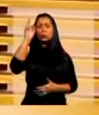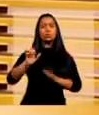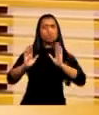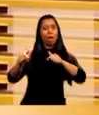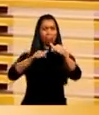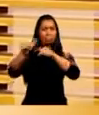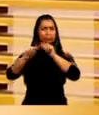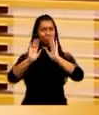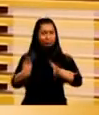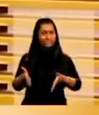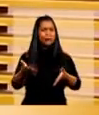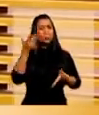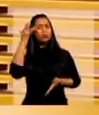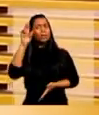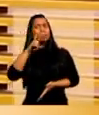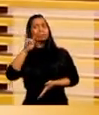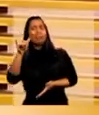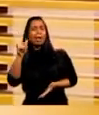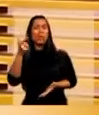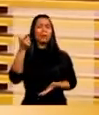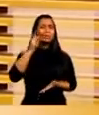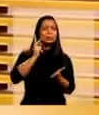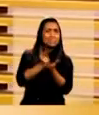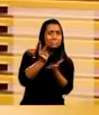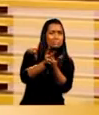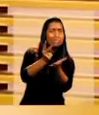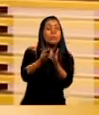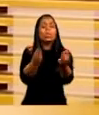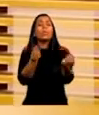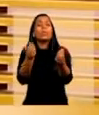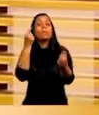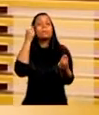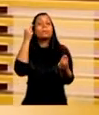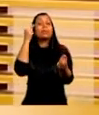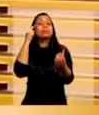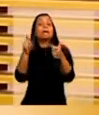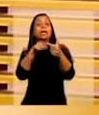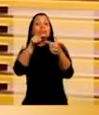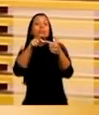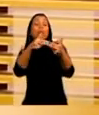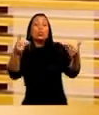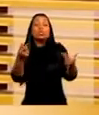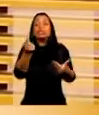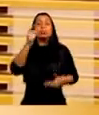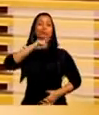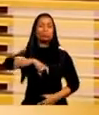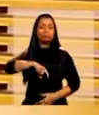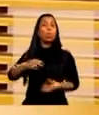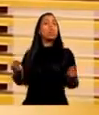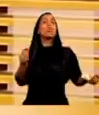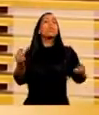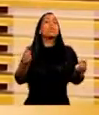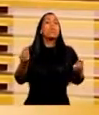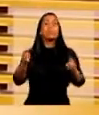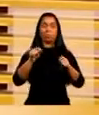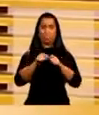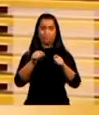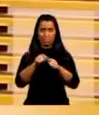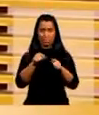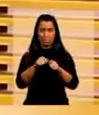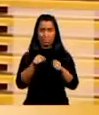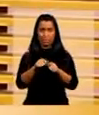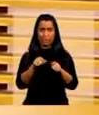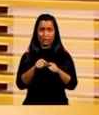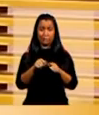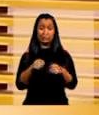com um empreguinho ali, não sabe se vai conseguir manter, perfeito, começa a pensar numa segunda opção de renda. Como é que